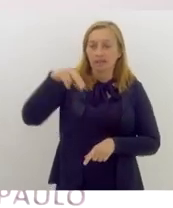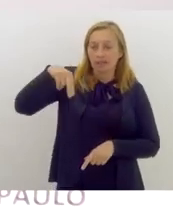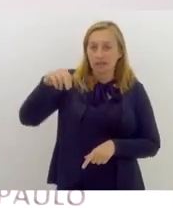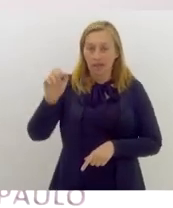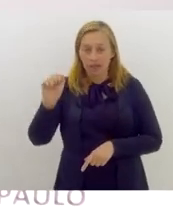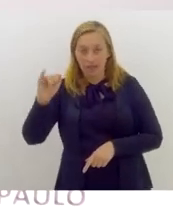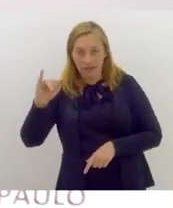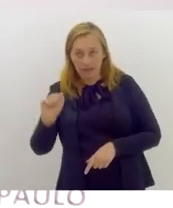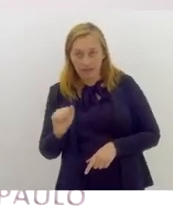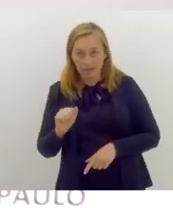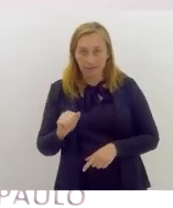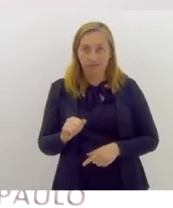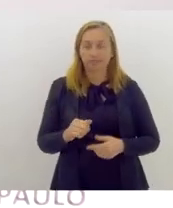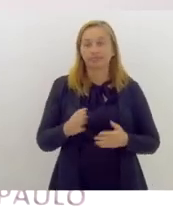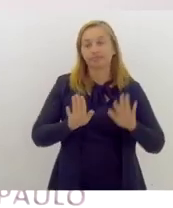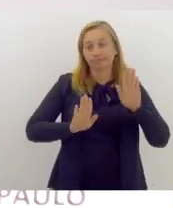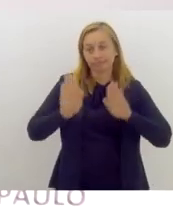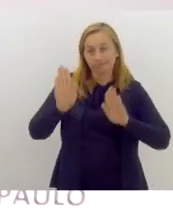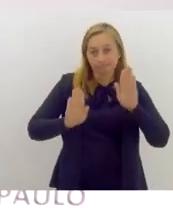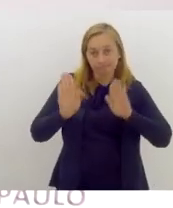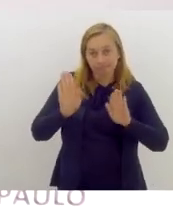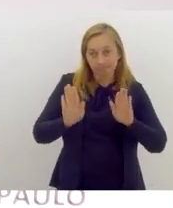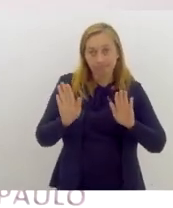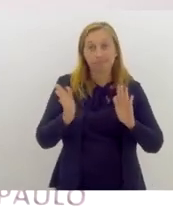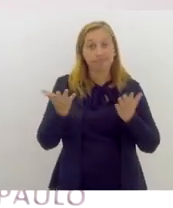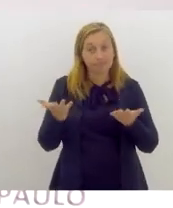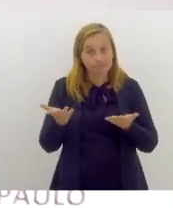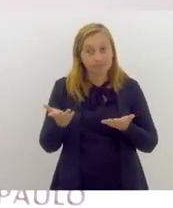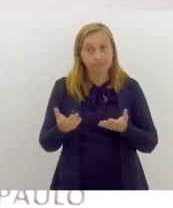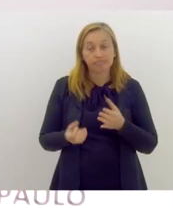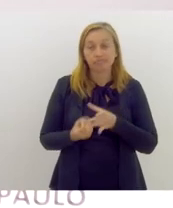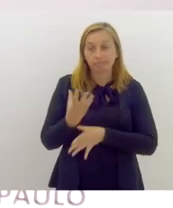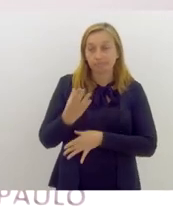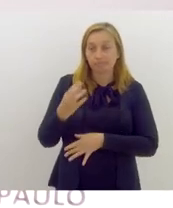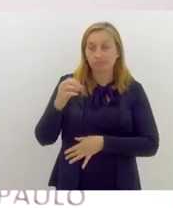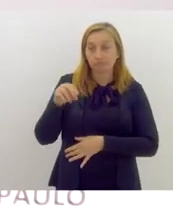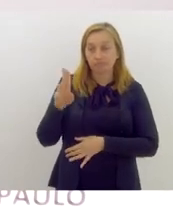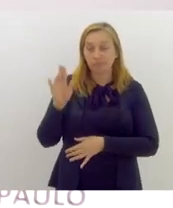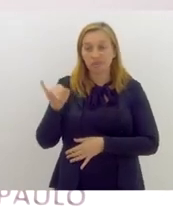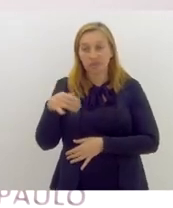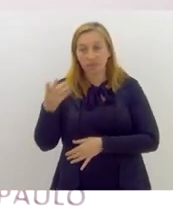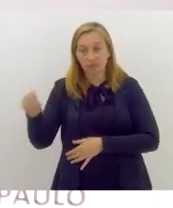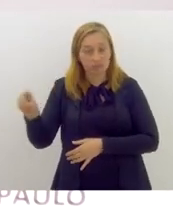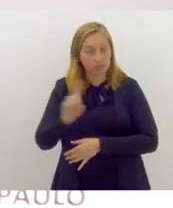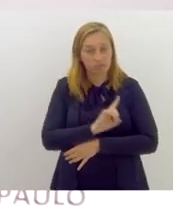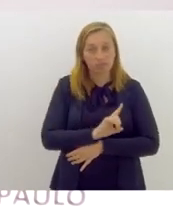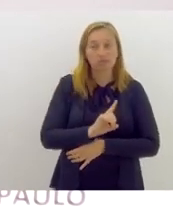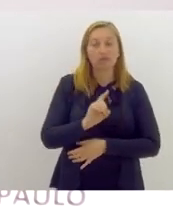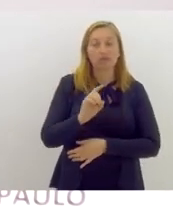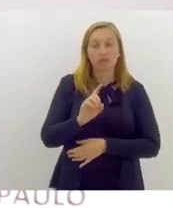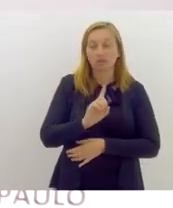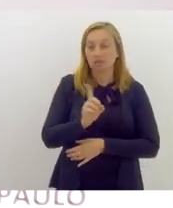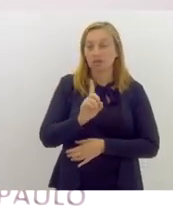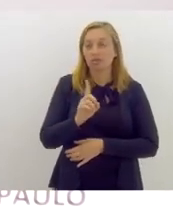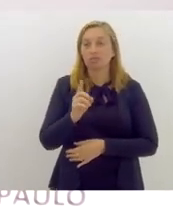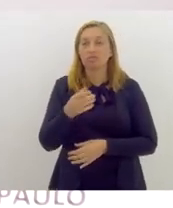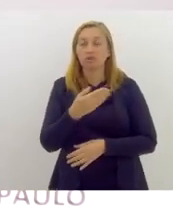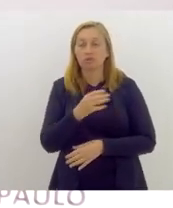e além do mais essa licitação foi uma licitação feita pela união não foi feita pelo Estado então no meu entendimento até